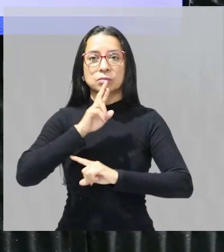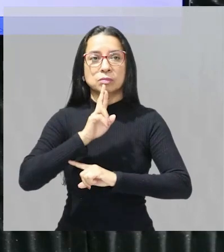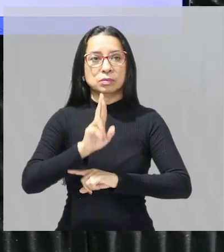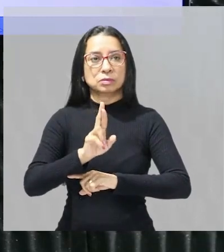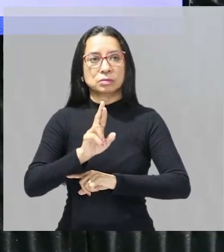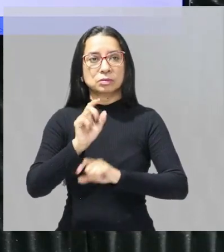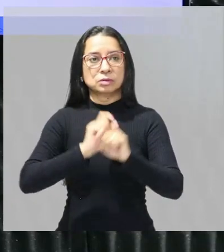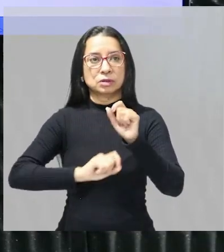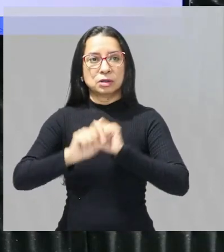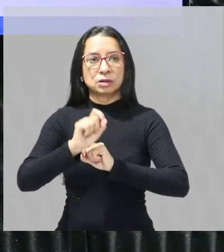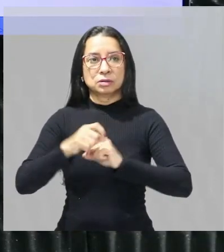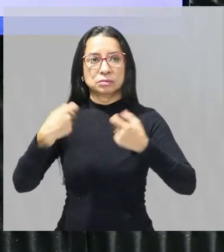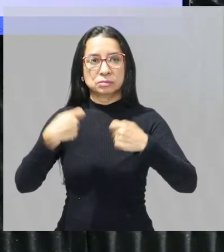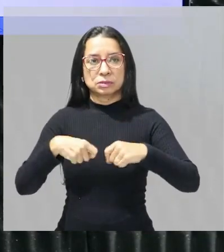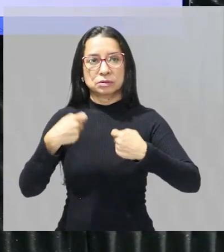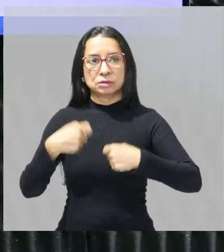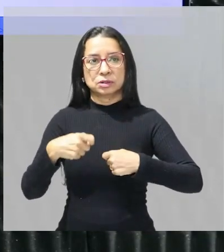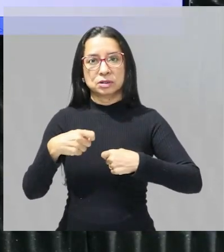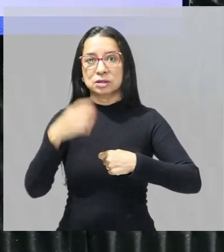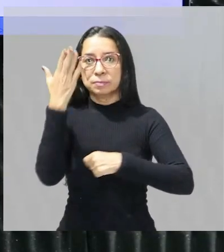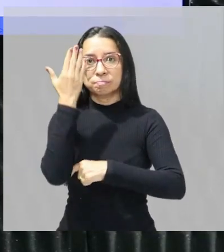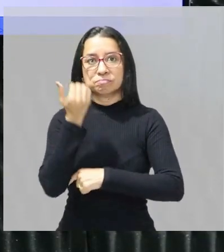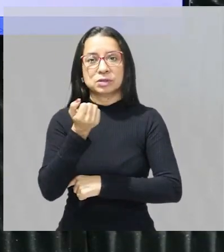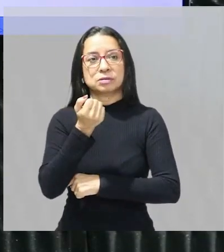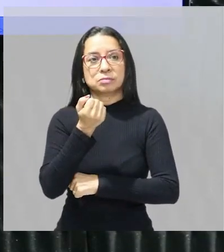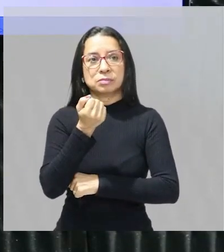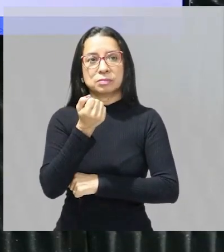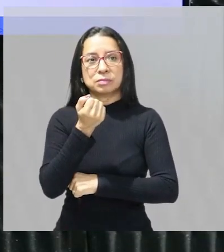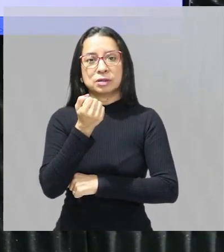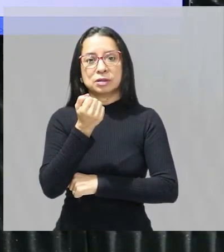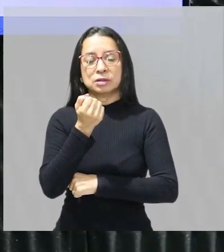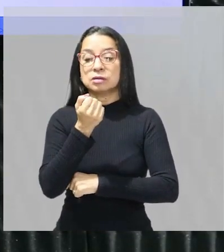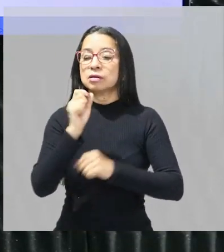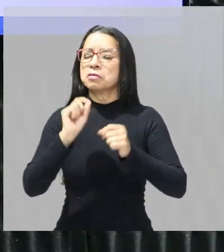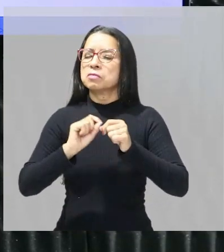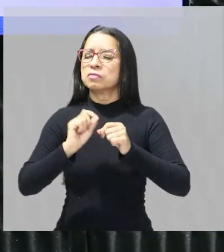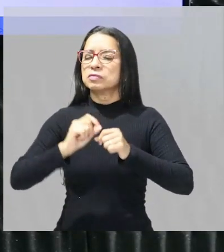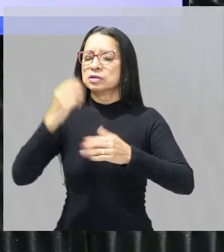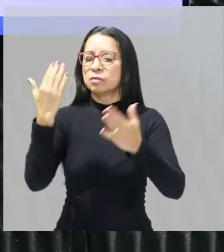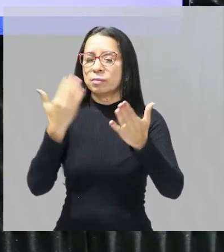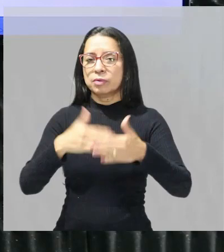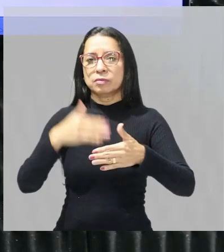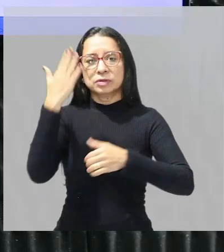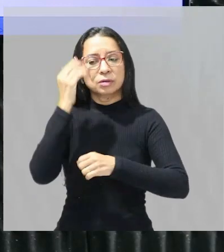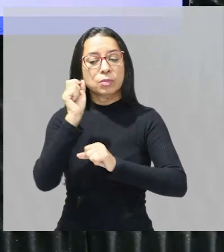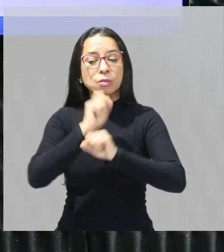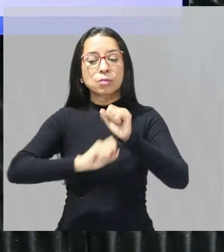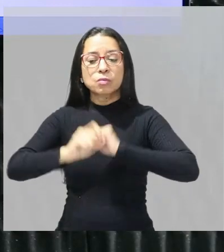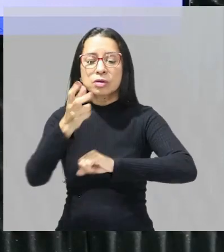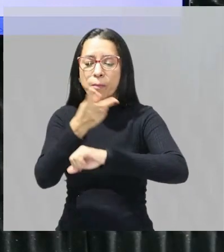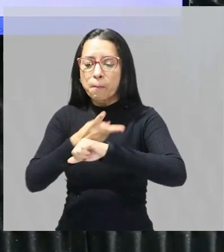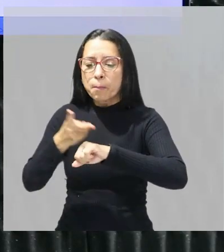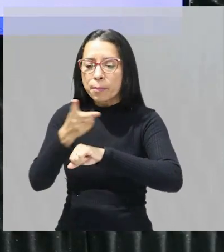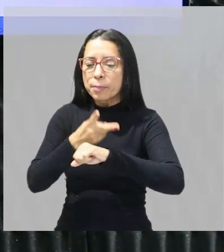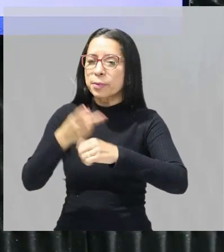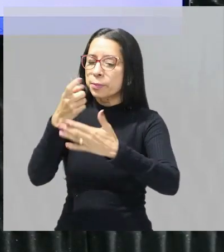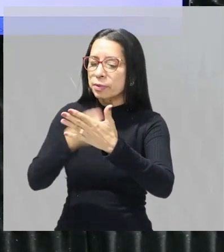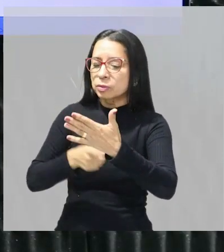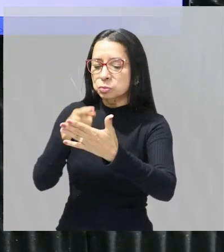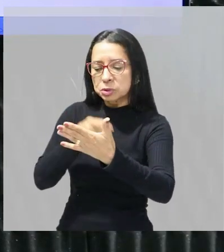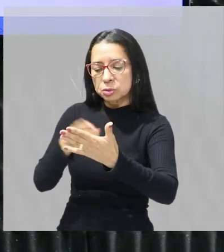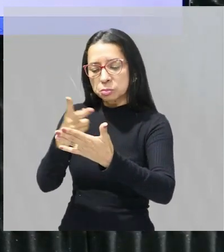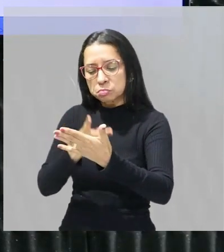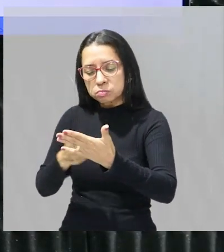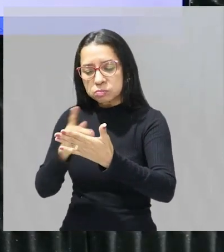consequência. É isso que tu precisa identificar na hora da tua prova. Saber o que procurar no texto, tá? Vai te